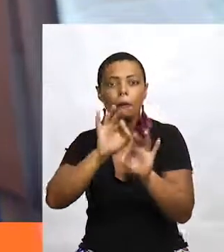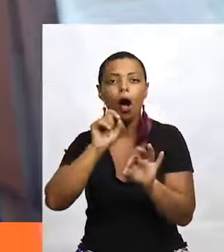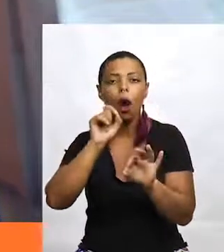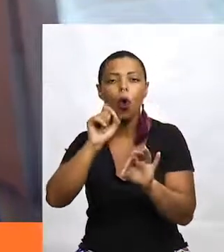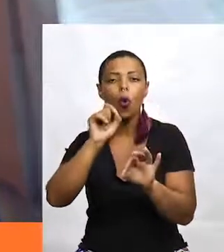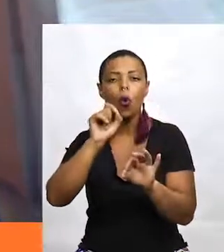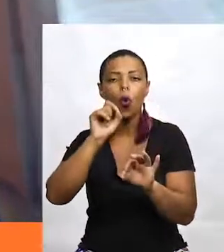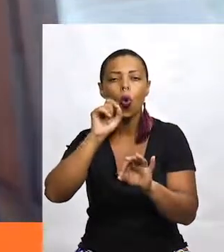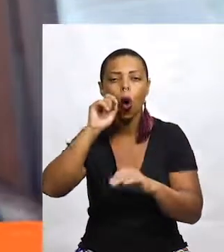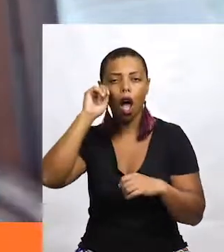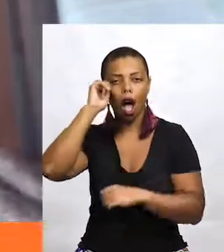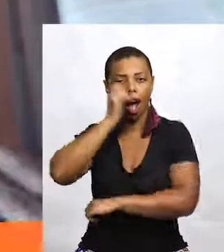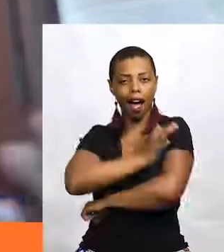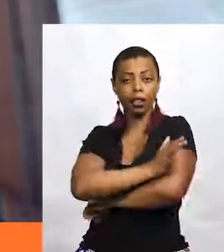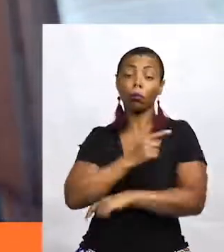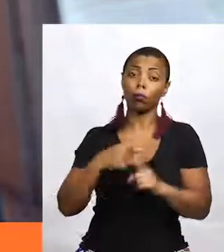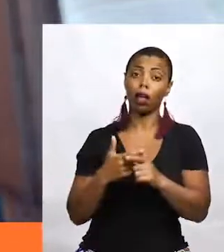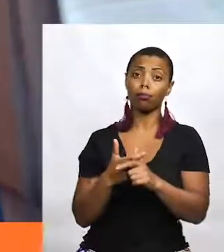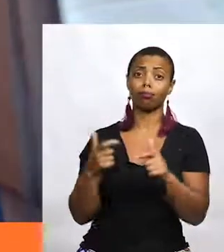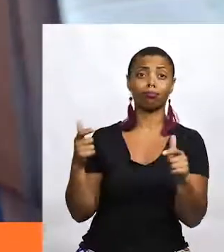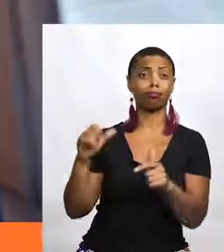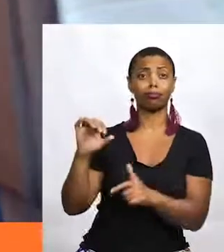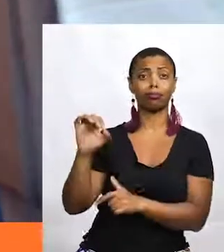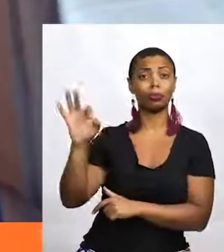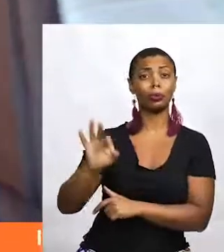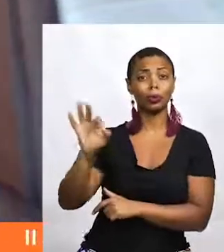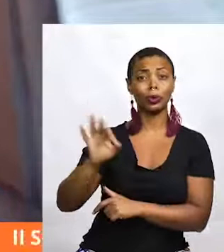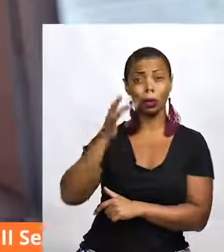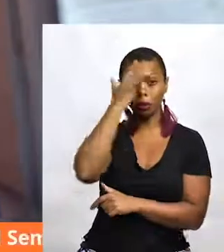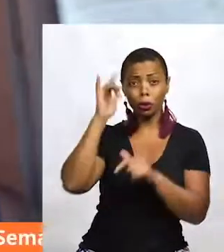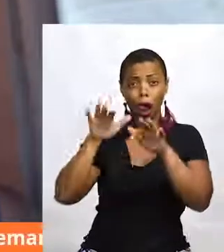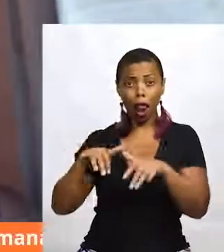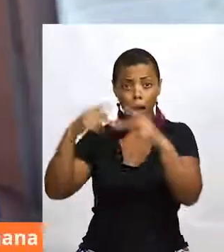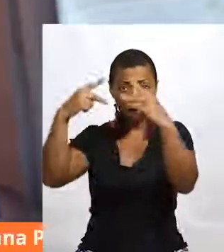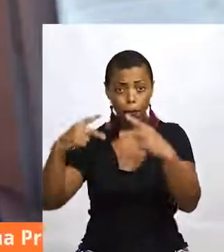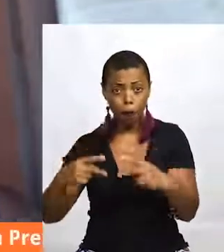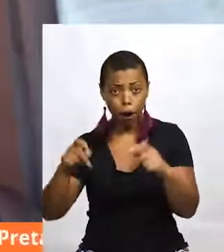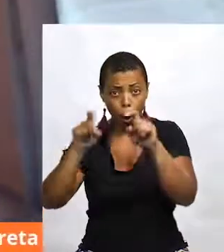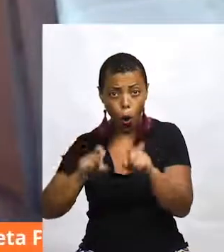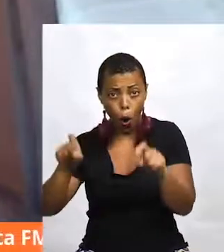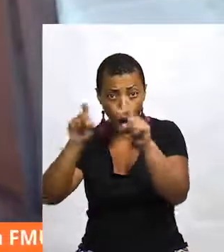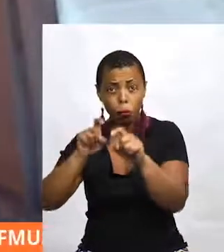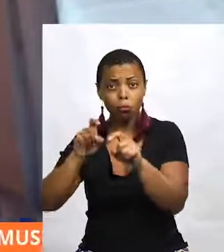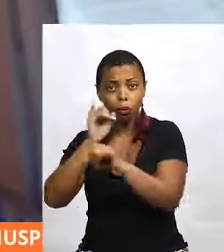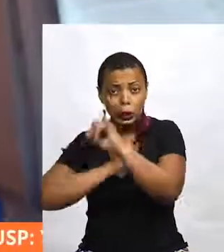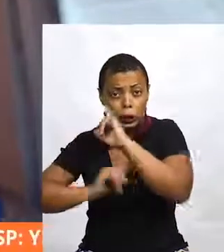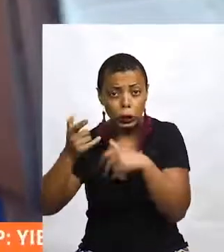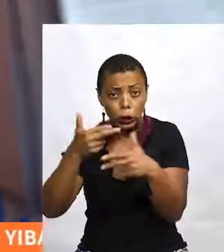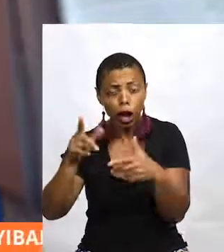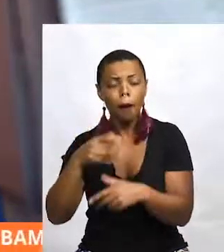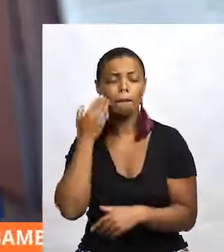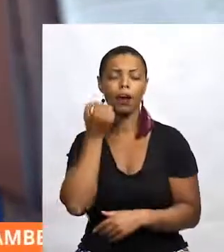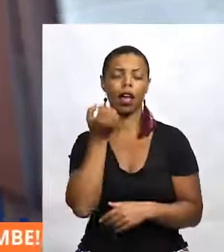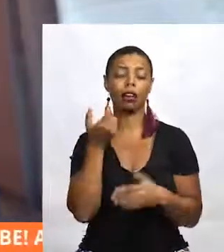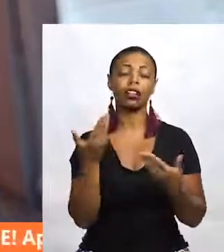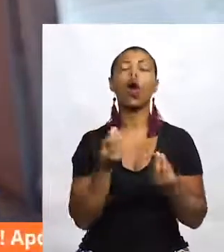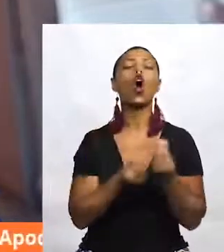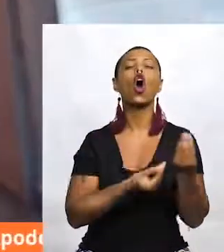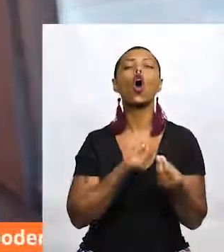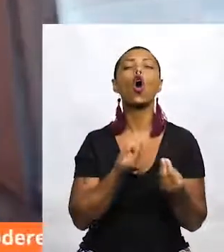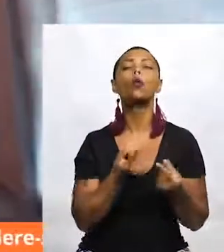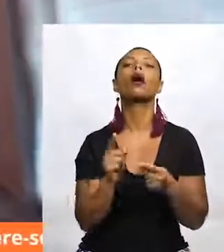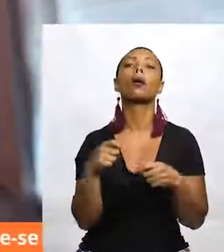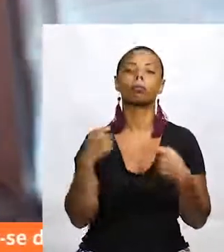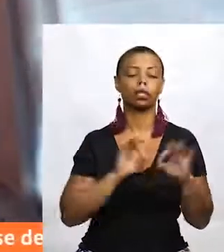é branco. Então, são problemas que a gente vai ter que encarar e são problemas que a gente só encara de modo organizado. O